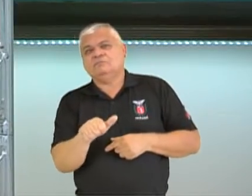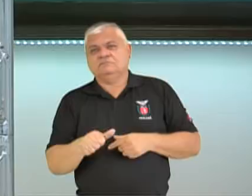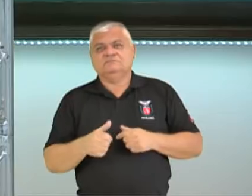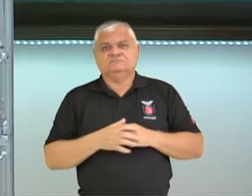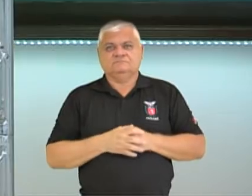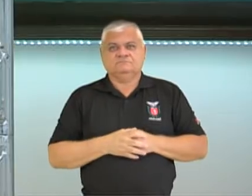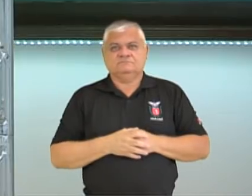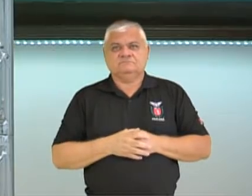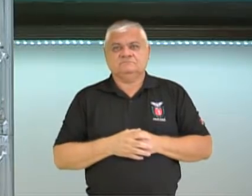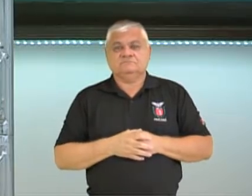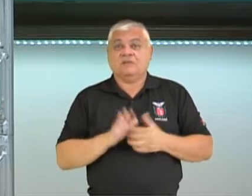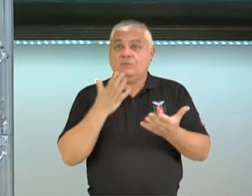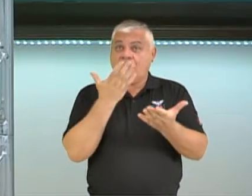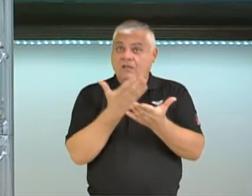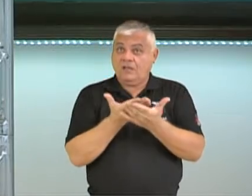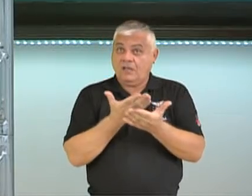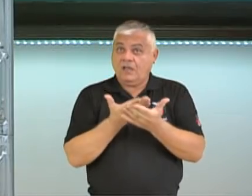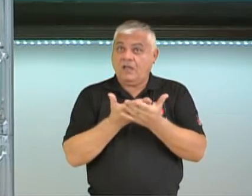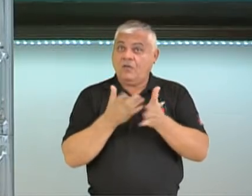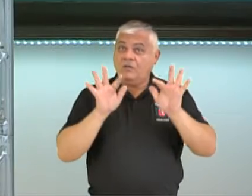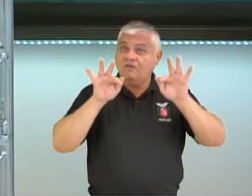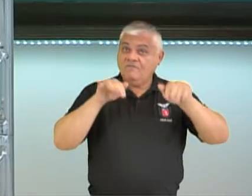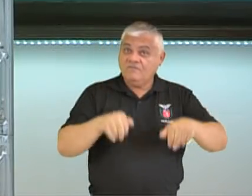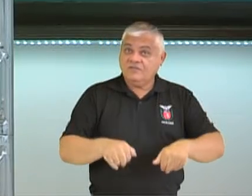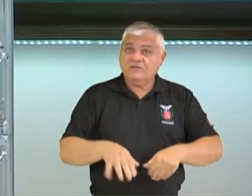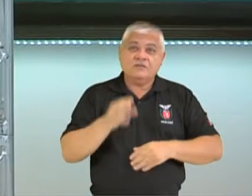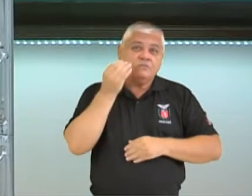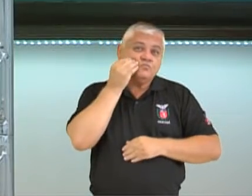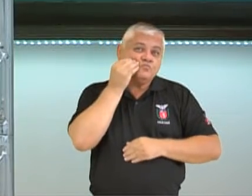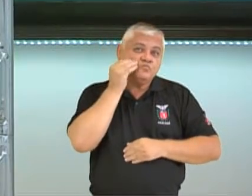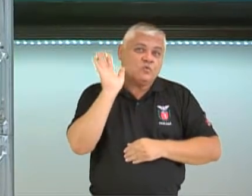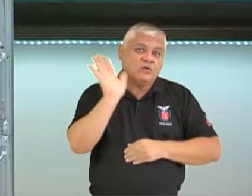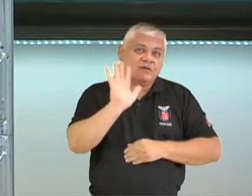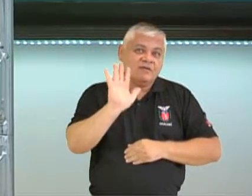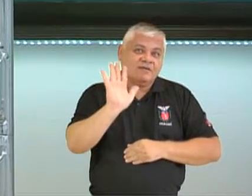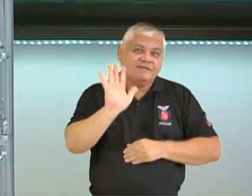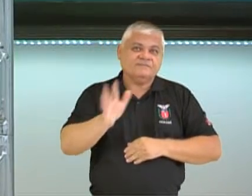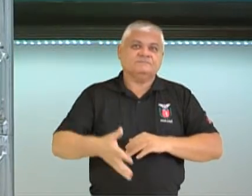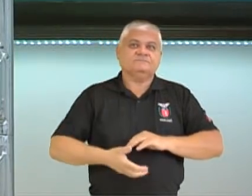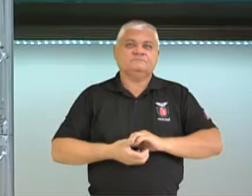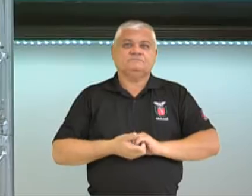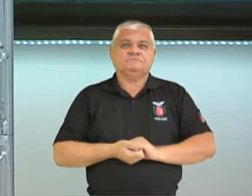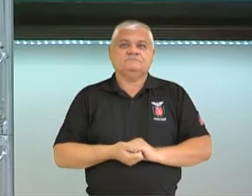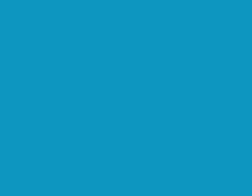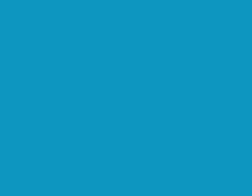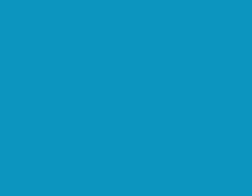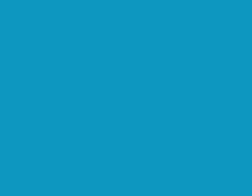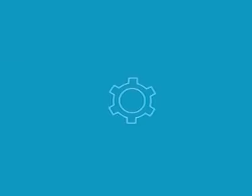pejorativo. Nossa aula termina por aqui, pessoal. Um beijo da prof. Até a próxima.